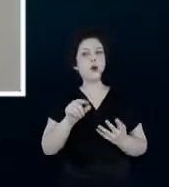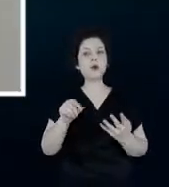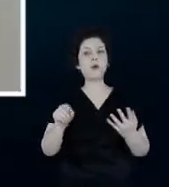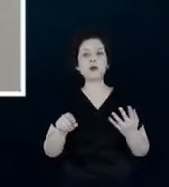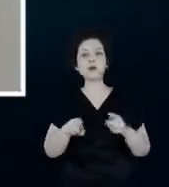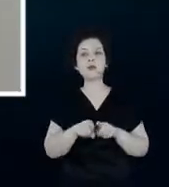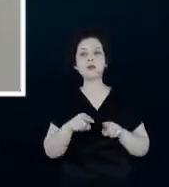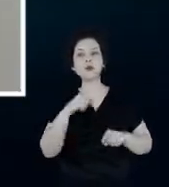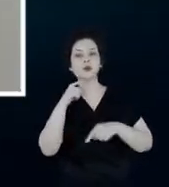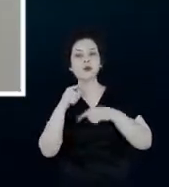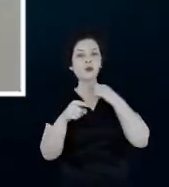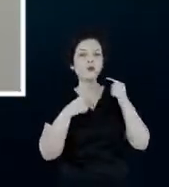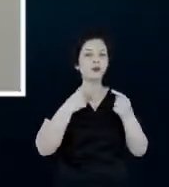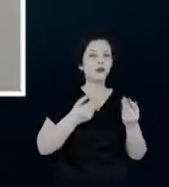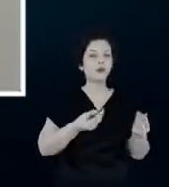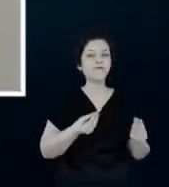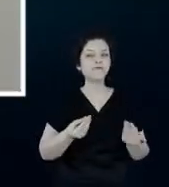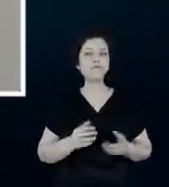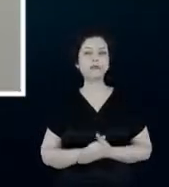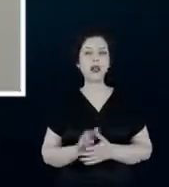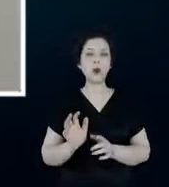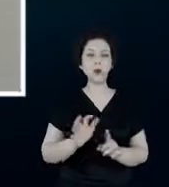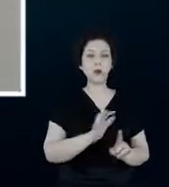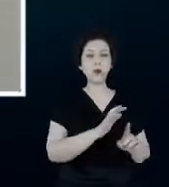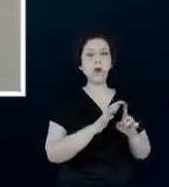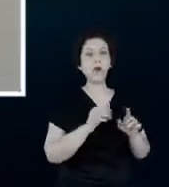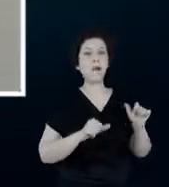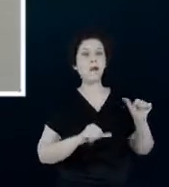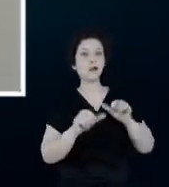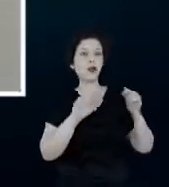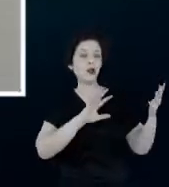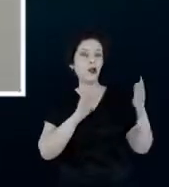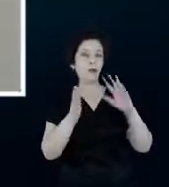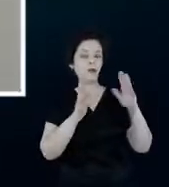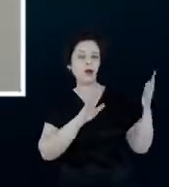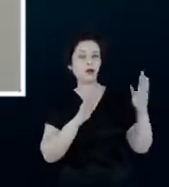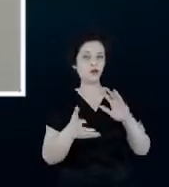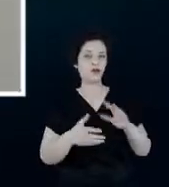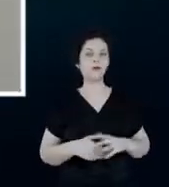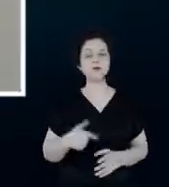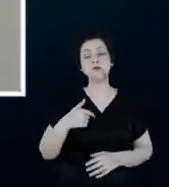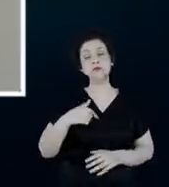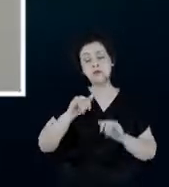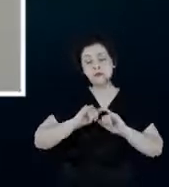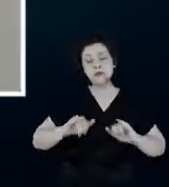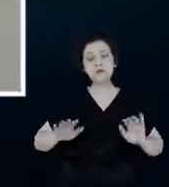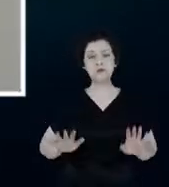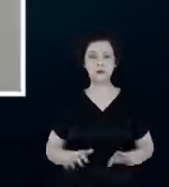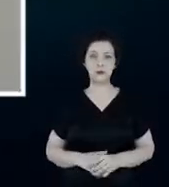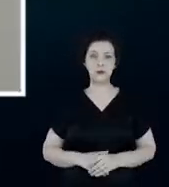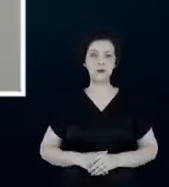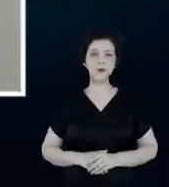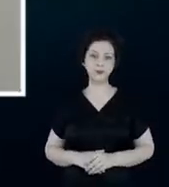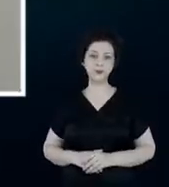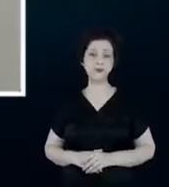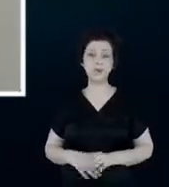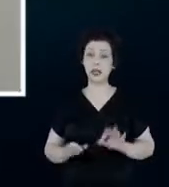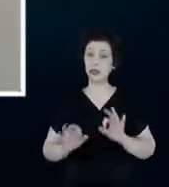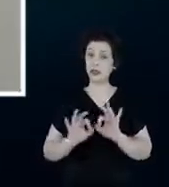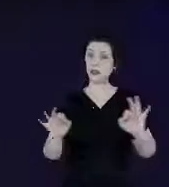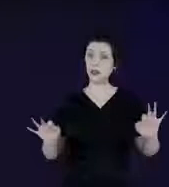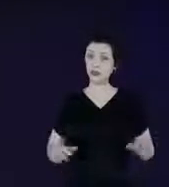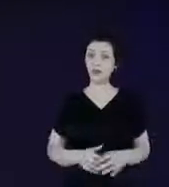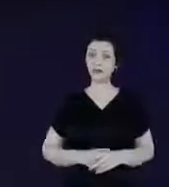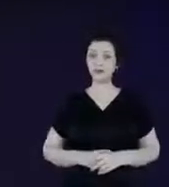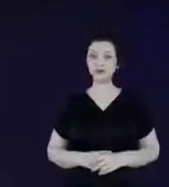incertezas relativas aos impactos, né, de mudanças climáticas. Eu acho que eu diria isso. Excelente. Bom,